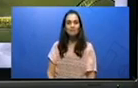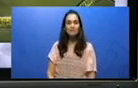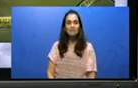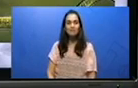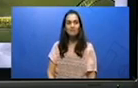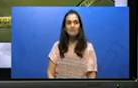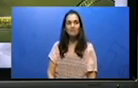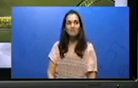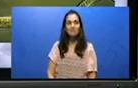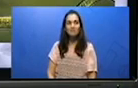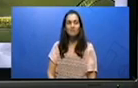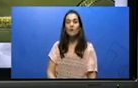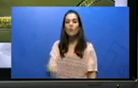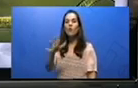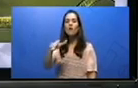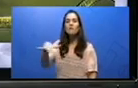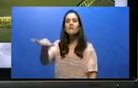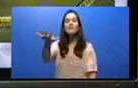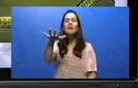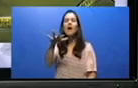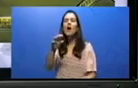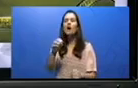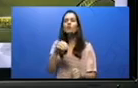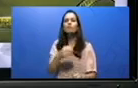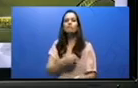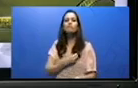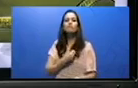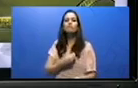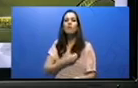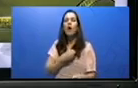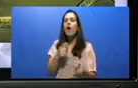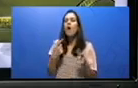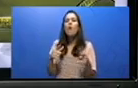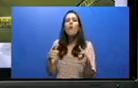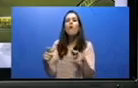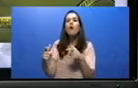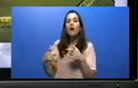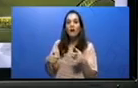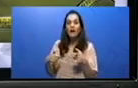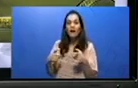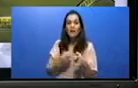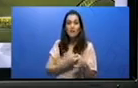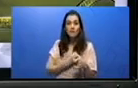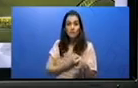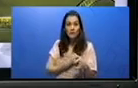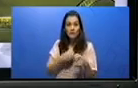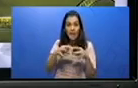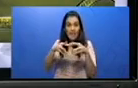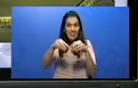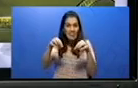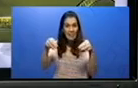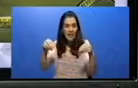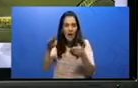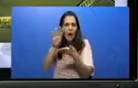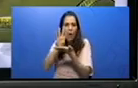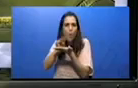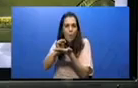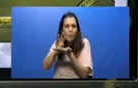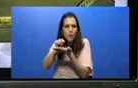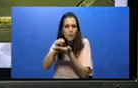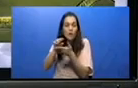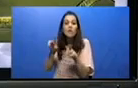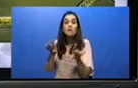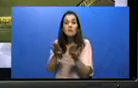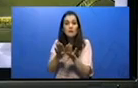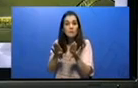Hábitat dos nemateumintos, também tem vida livre, alguns deles, que pode viver em ambiente terrestre úmido e aquático, que pode